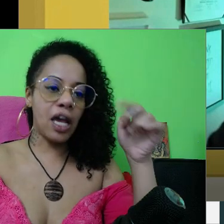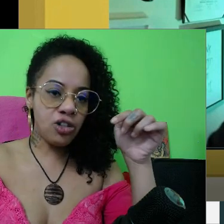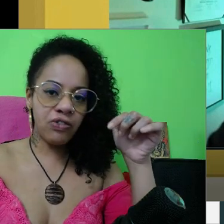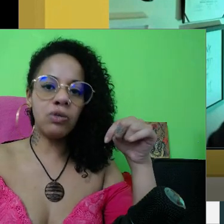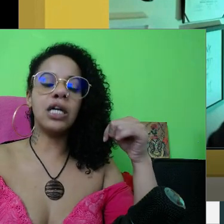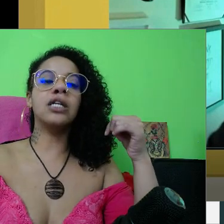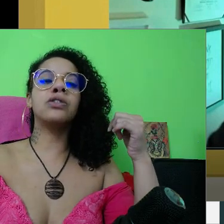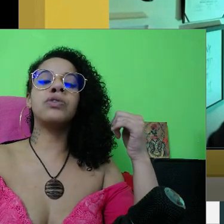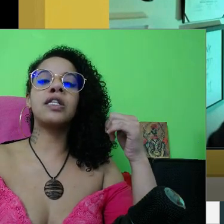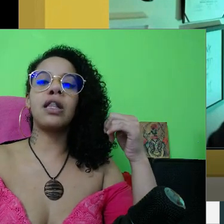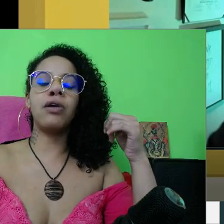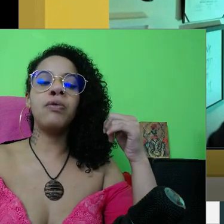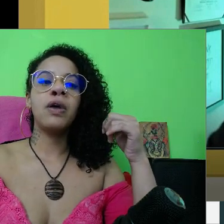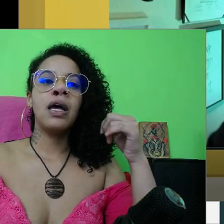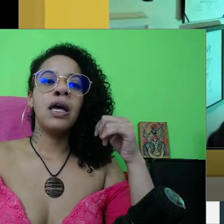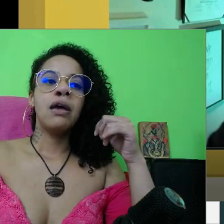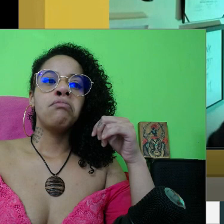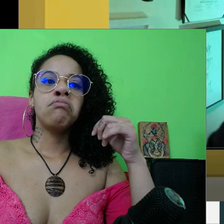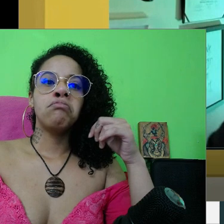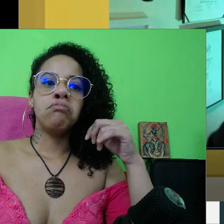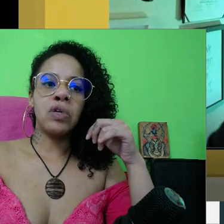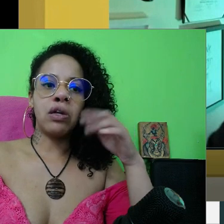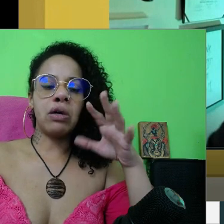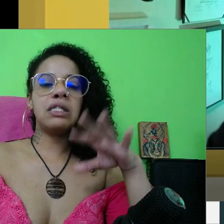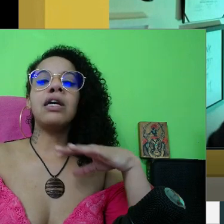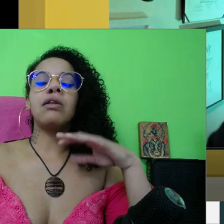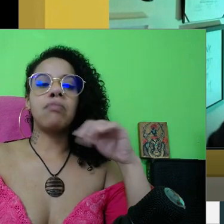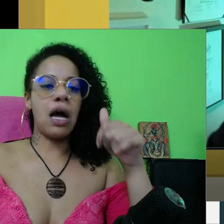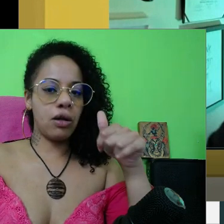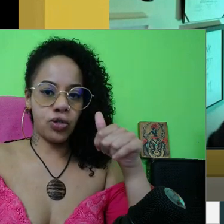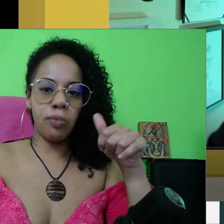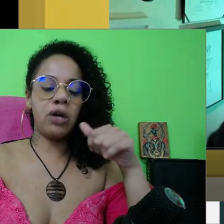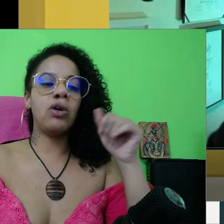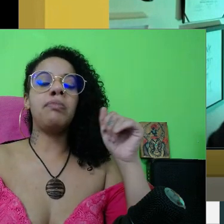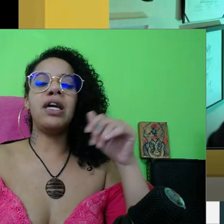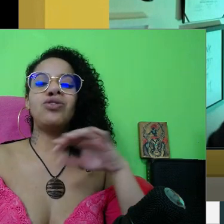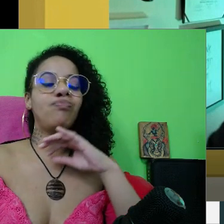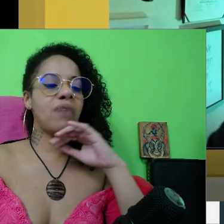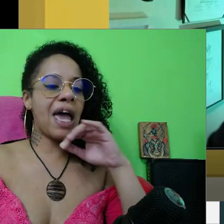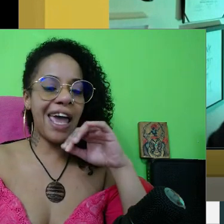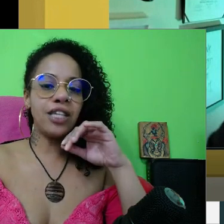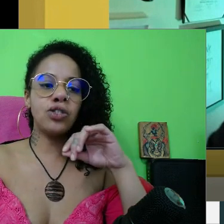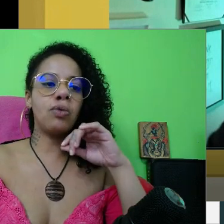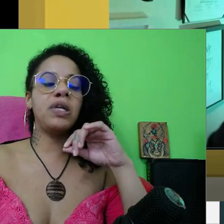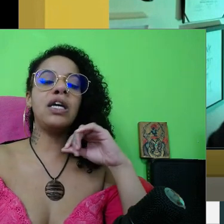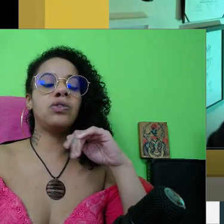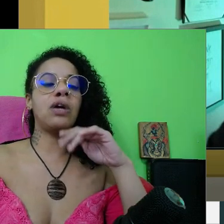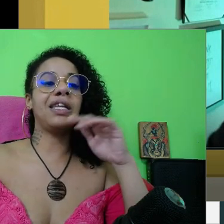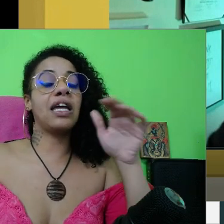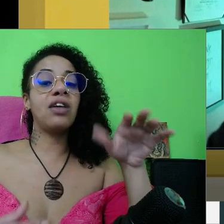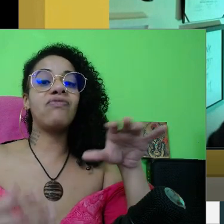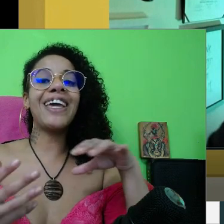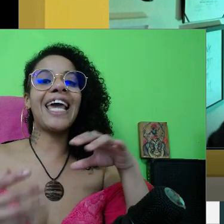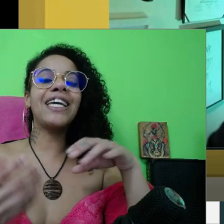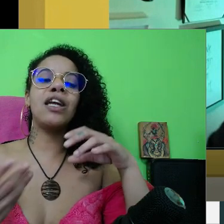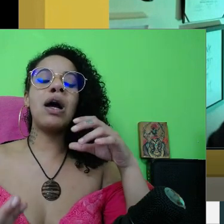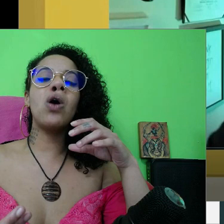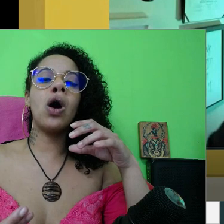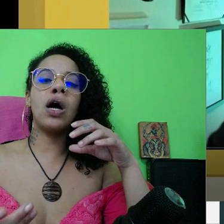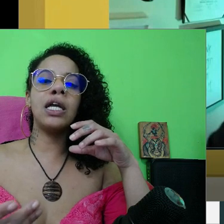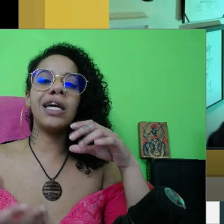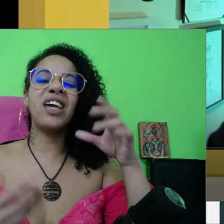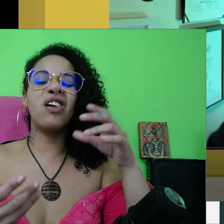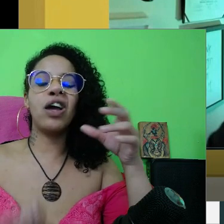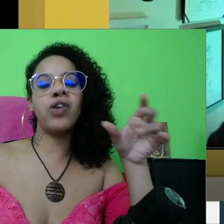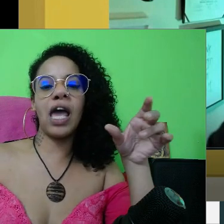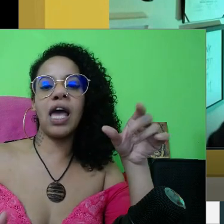fiquei divulgando entendeu então assim sobre acolhimento é sobre isso aí tem que ver quem que